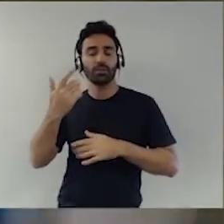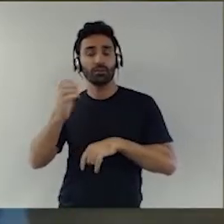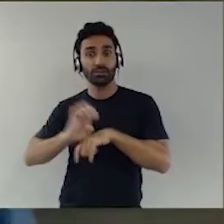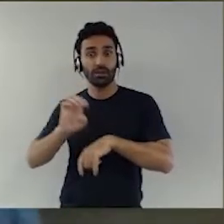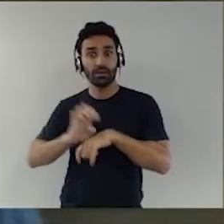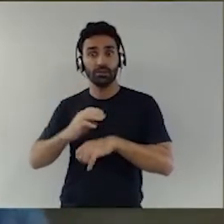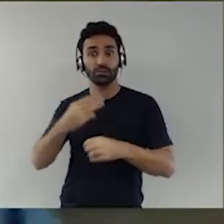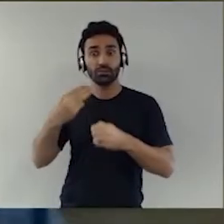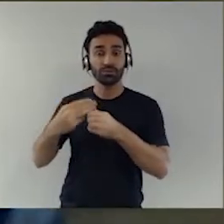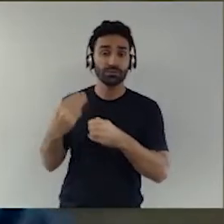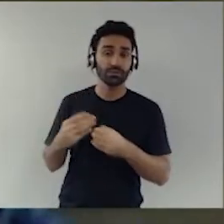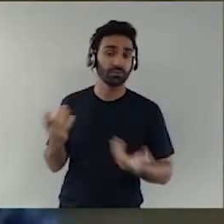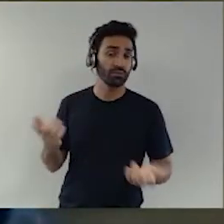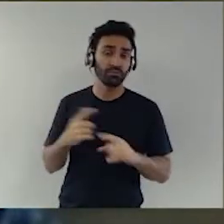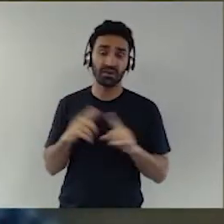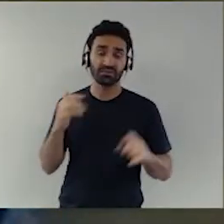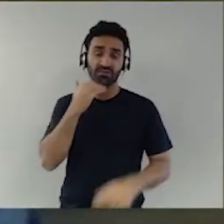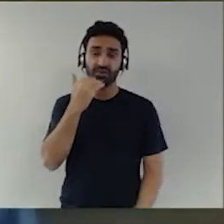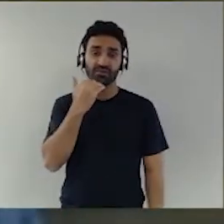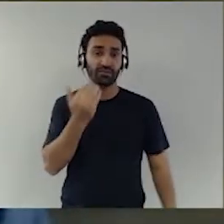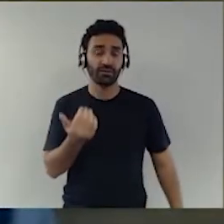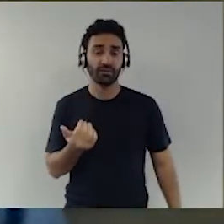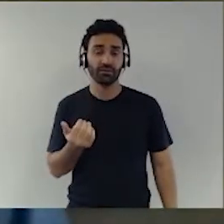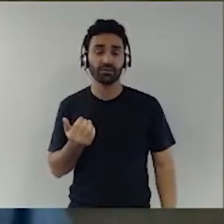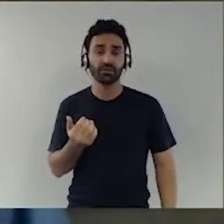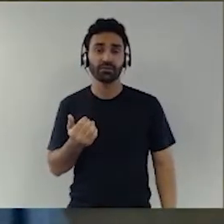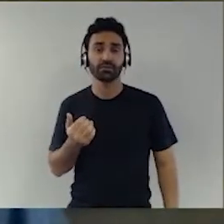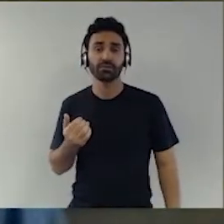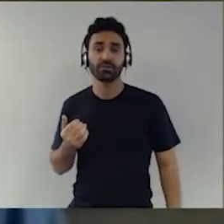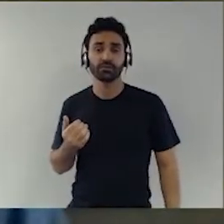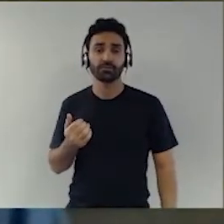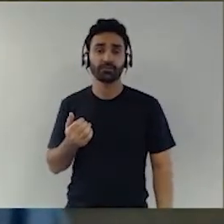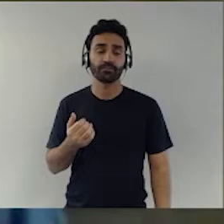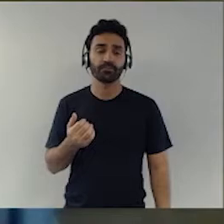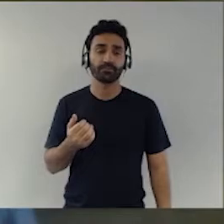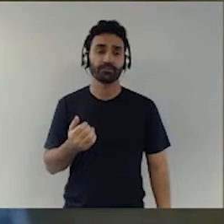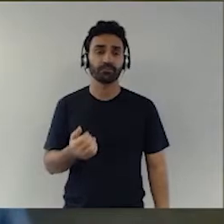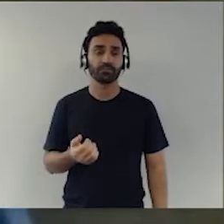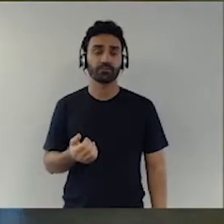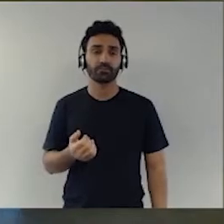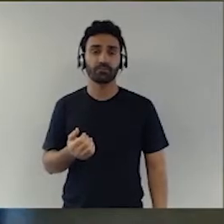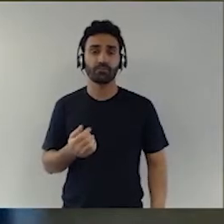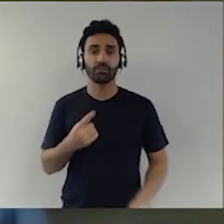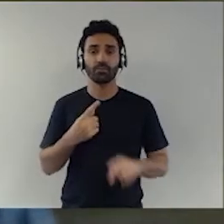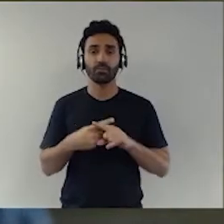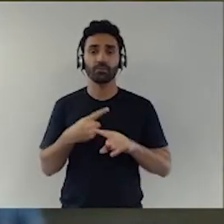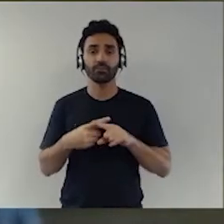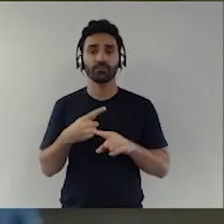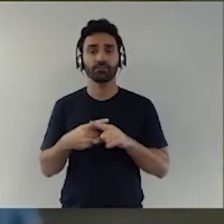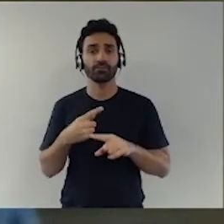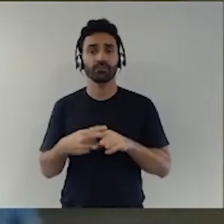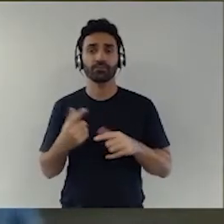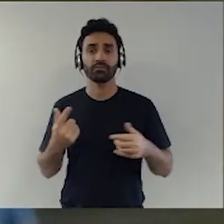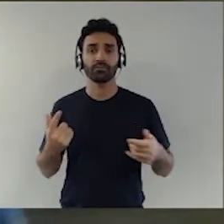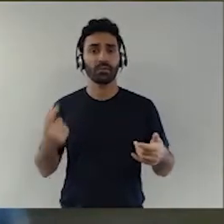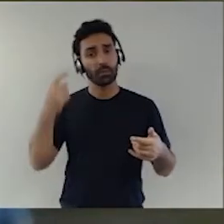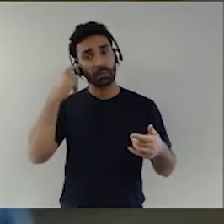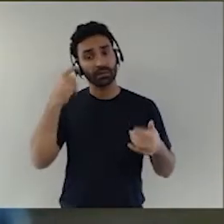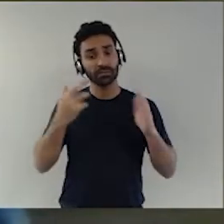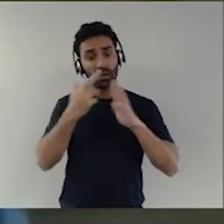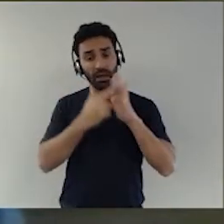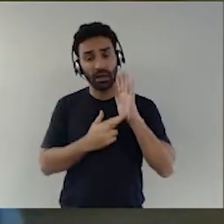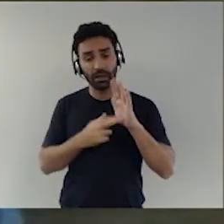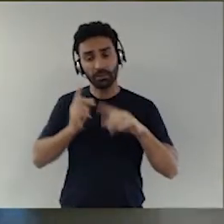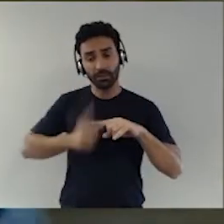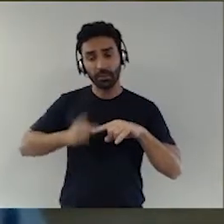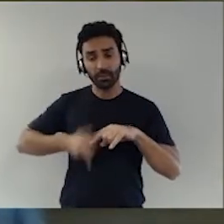grande efeito num primeiro momento, né, por conta justamente dessa tendência de que normas